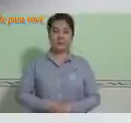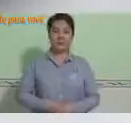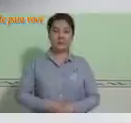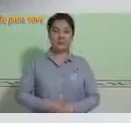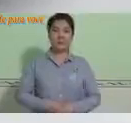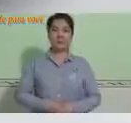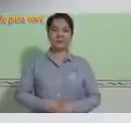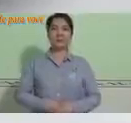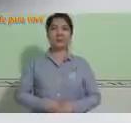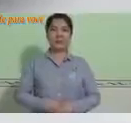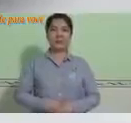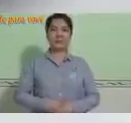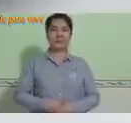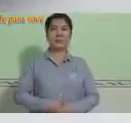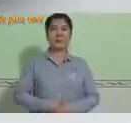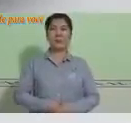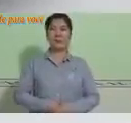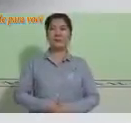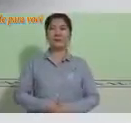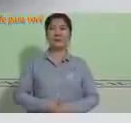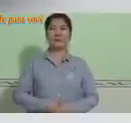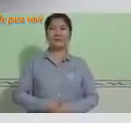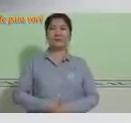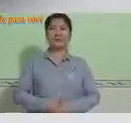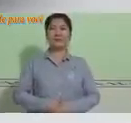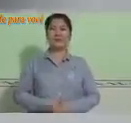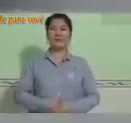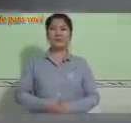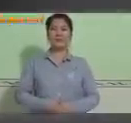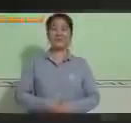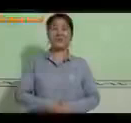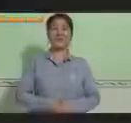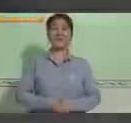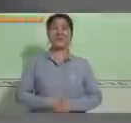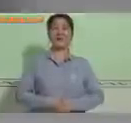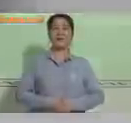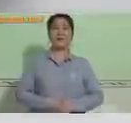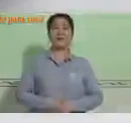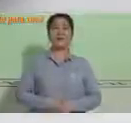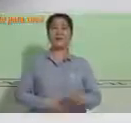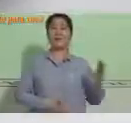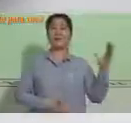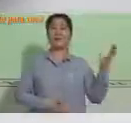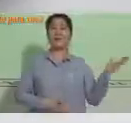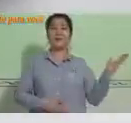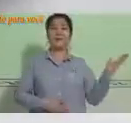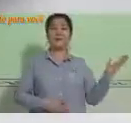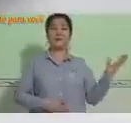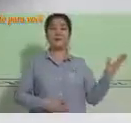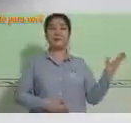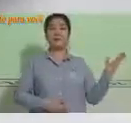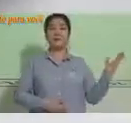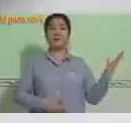dst é m é acento agudo de ordem off ntra cftv ou incluem dois pontos 2 ou